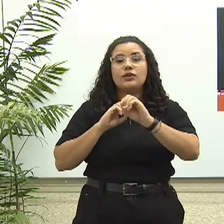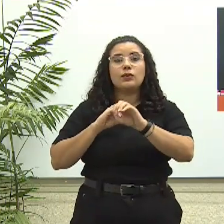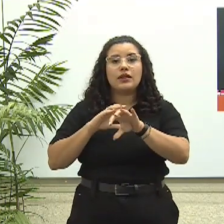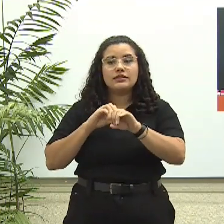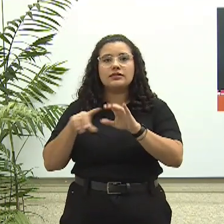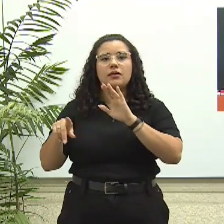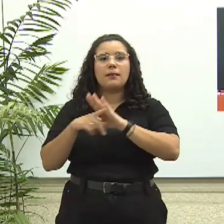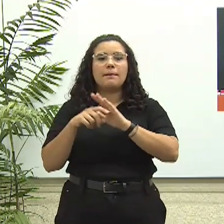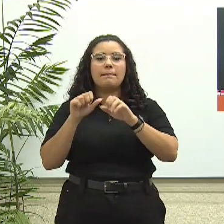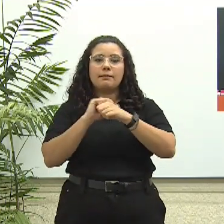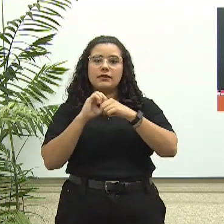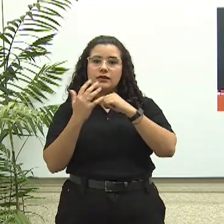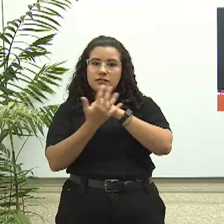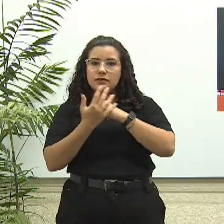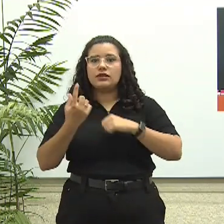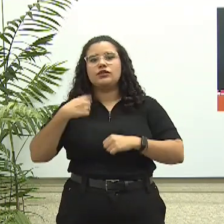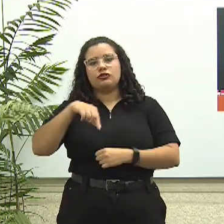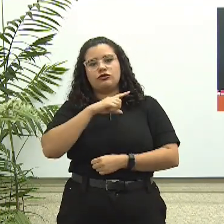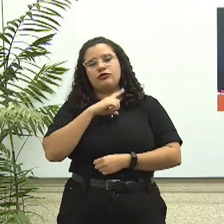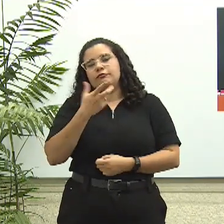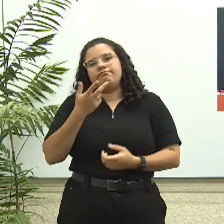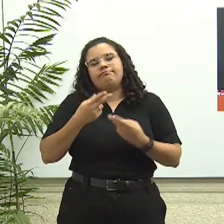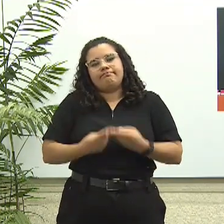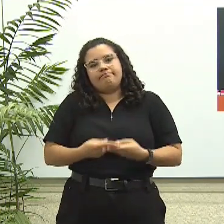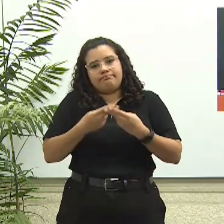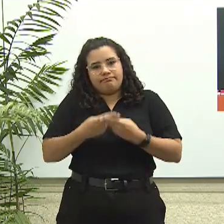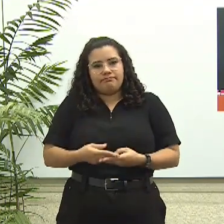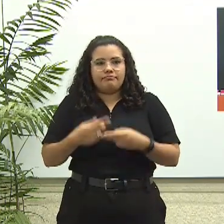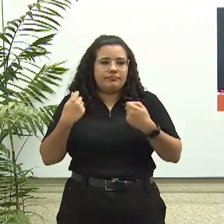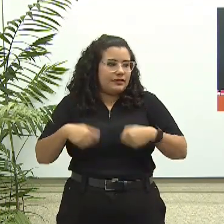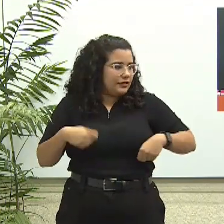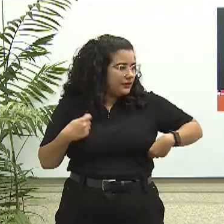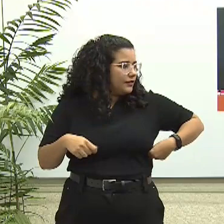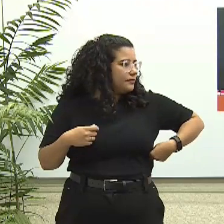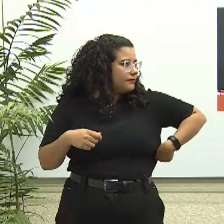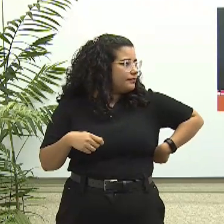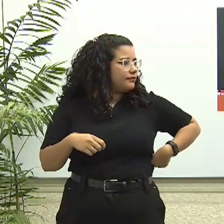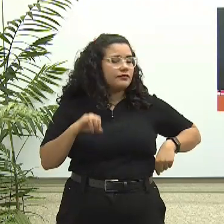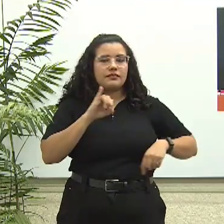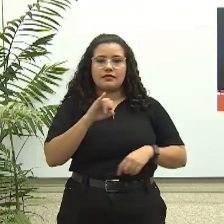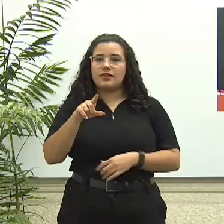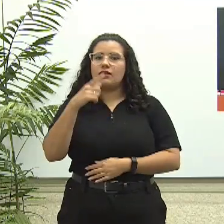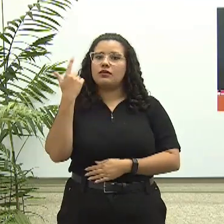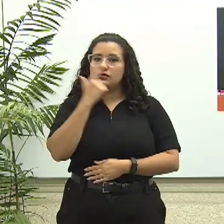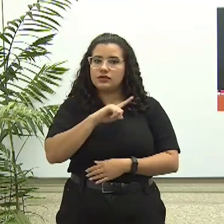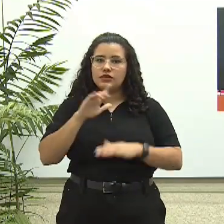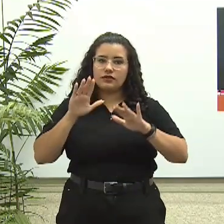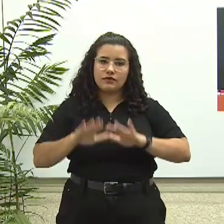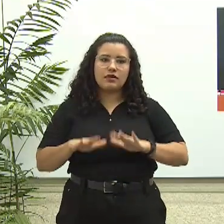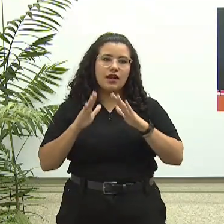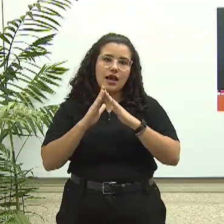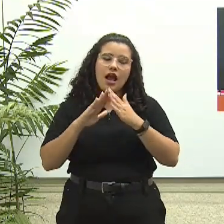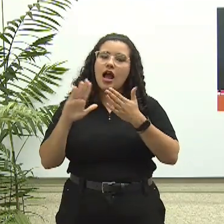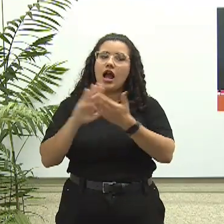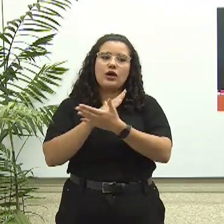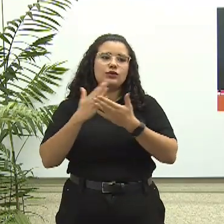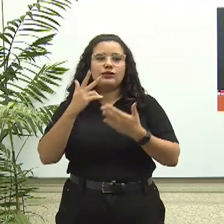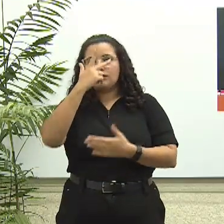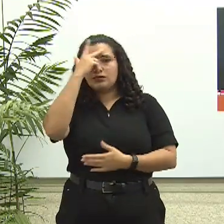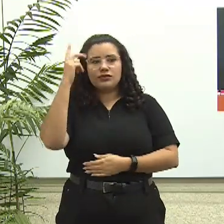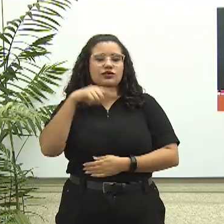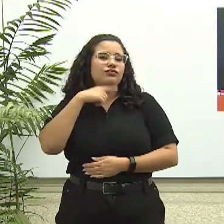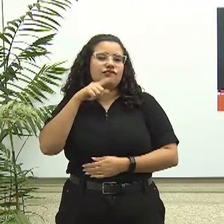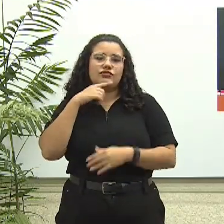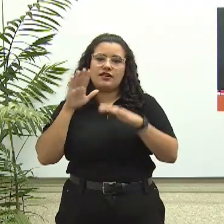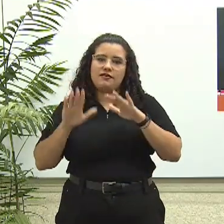pandemia a gente tava suscetível né a gente tava quem conseguiu ficar em casa porque muas gente não ficou em casa não teve essa